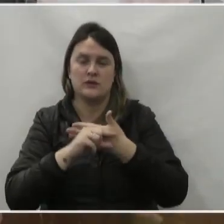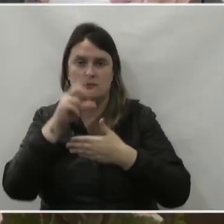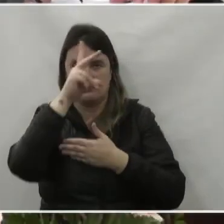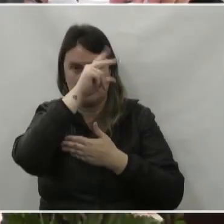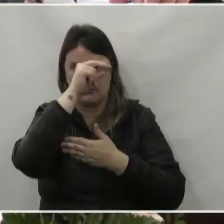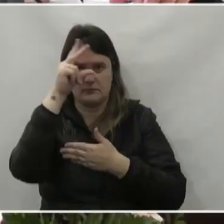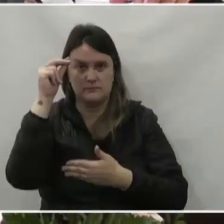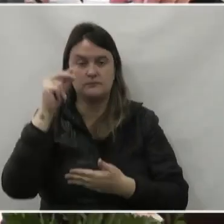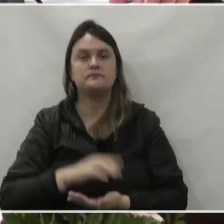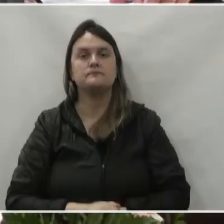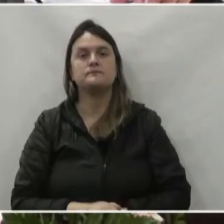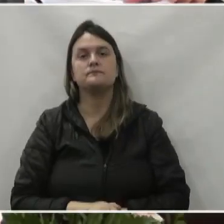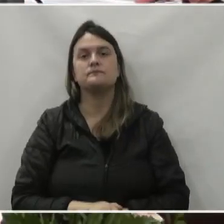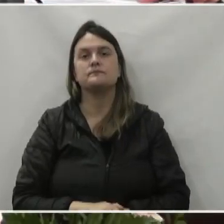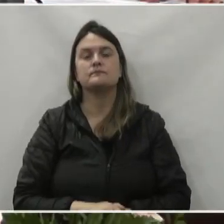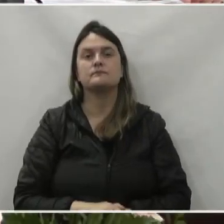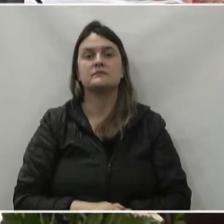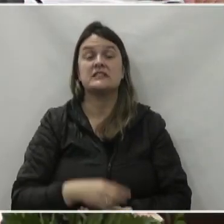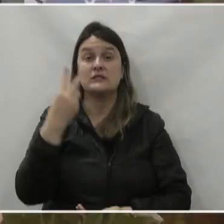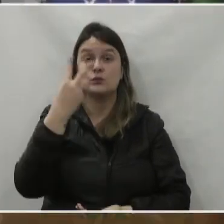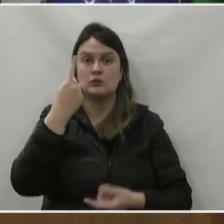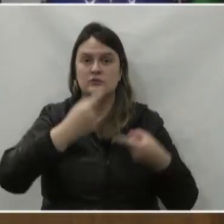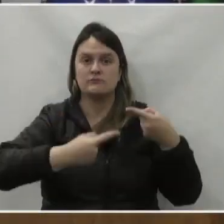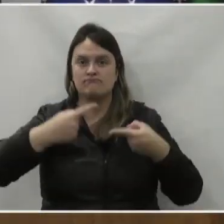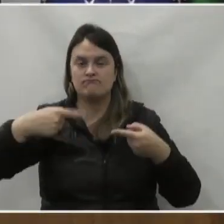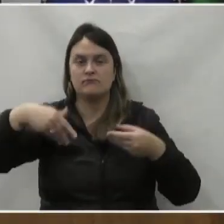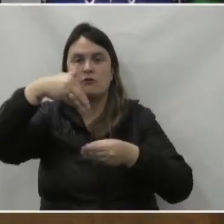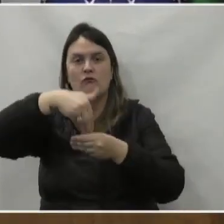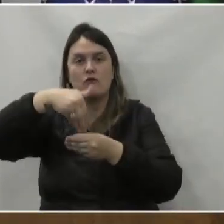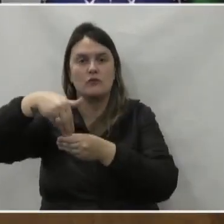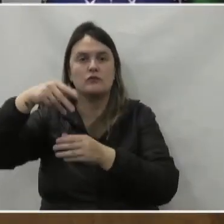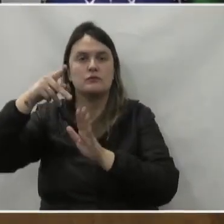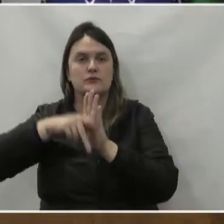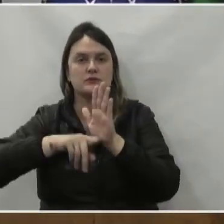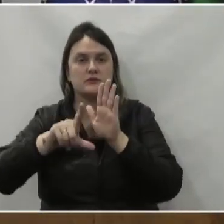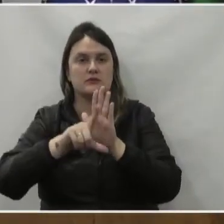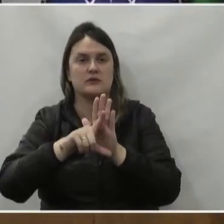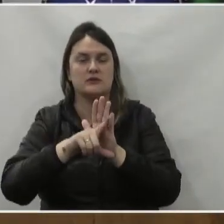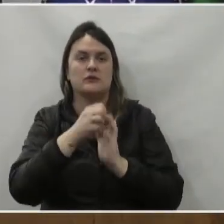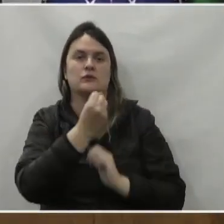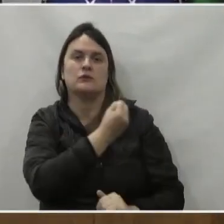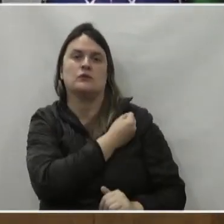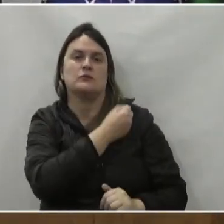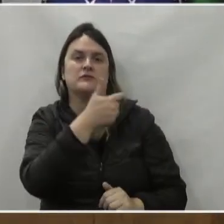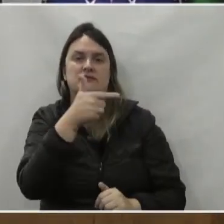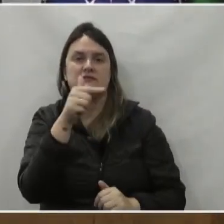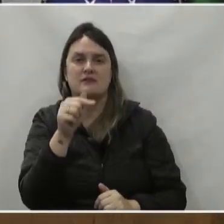Executivo. Em segunda discussão e votação do projeto de lei ordinária número